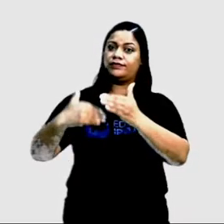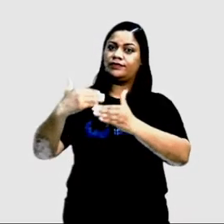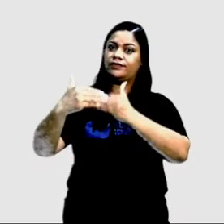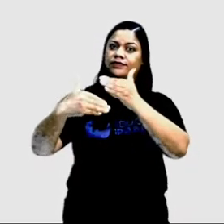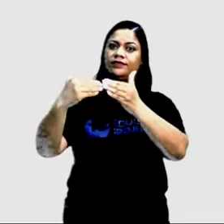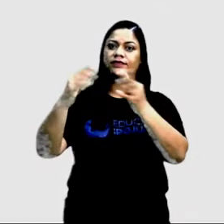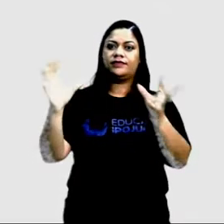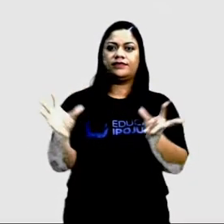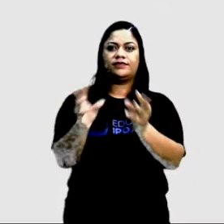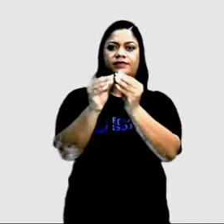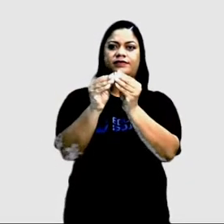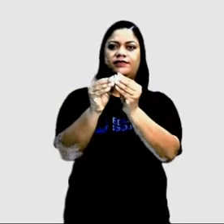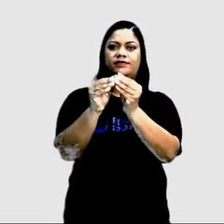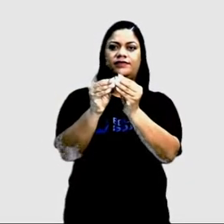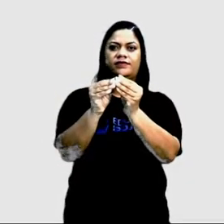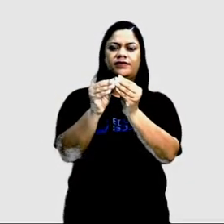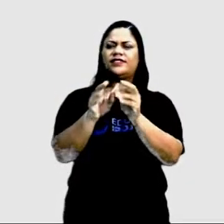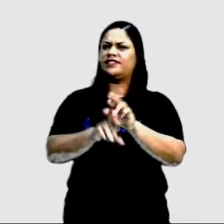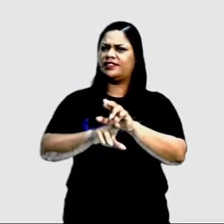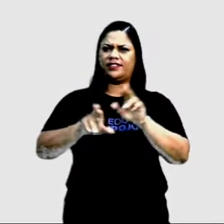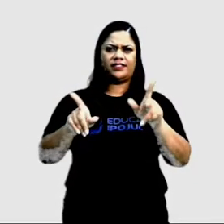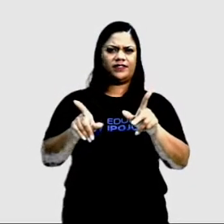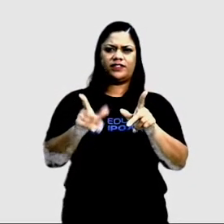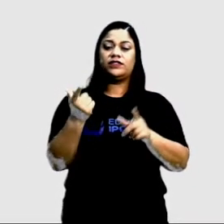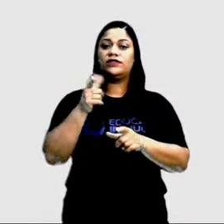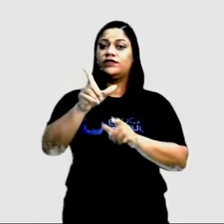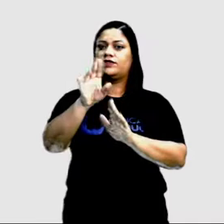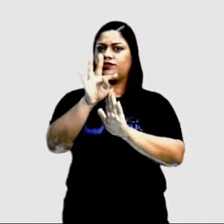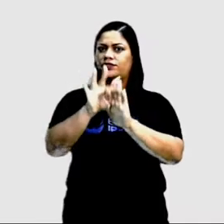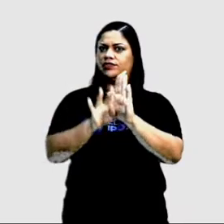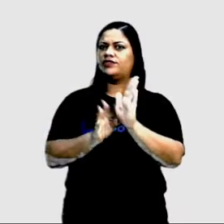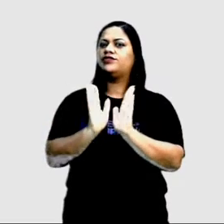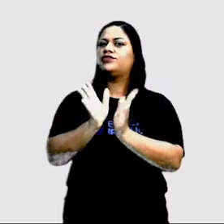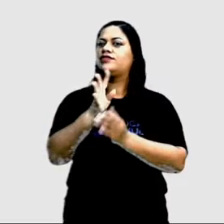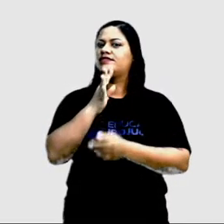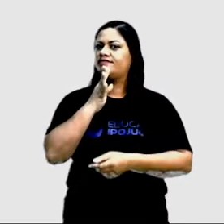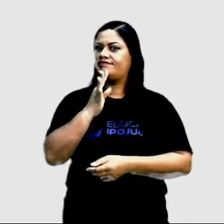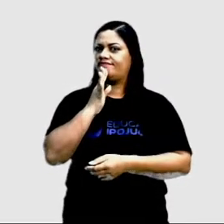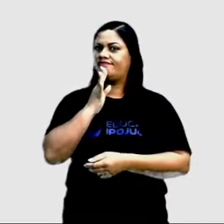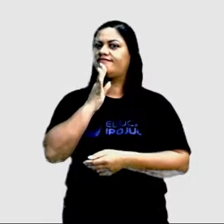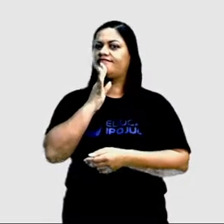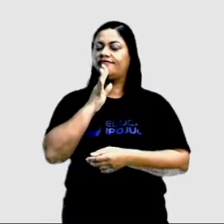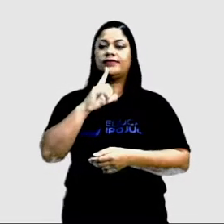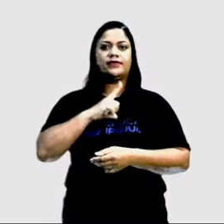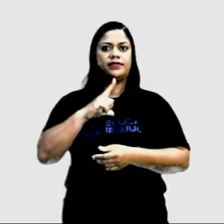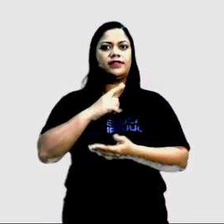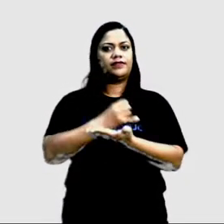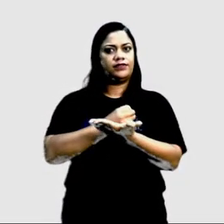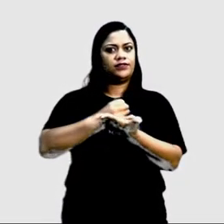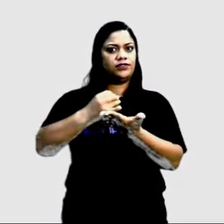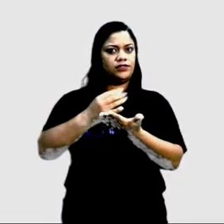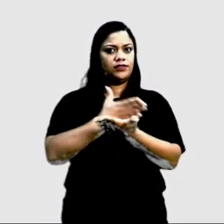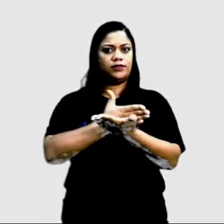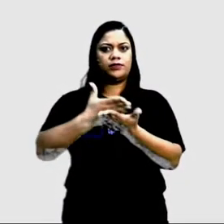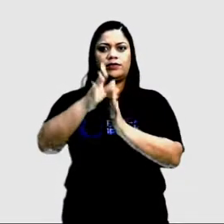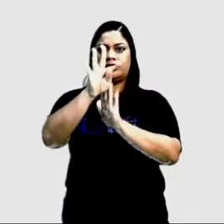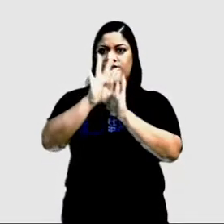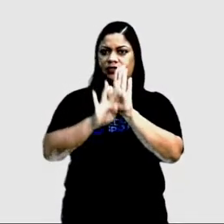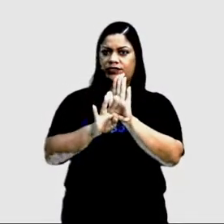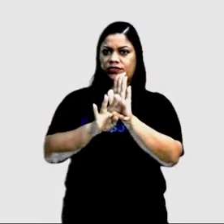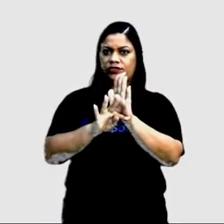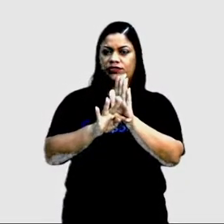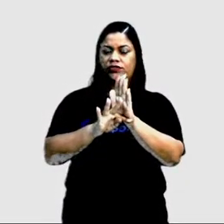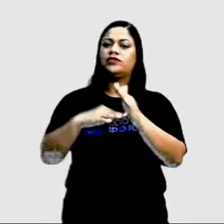desenvolvimento e a conclusão. Não é tão diferente dos outros textos, né, que a gente já conhece. Então, ele tem a introdução, o início do texto,